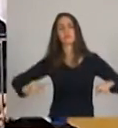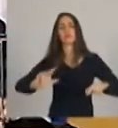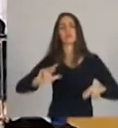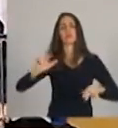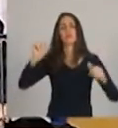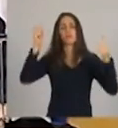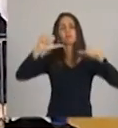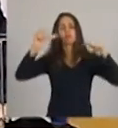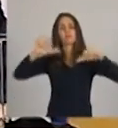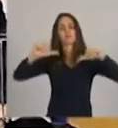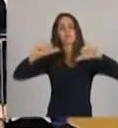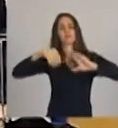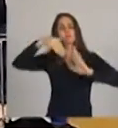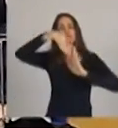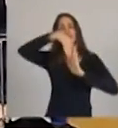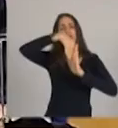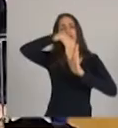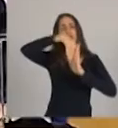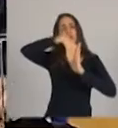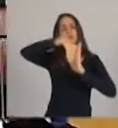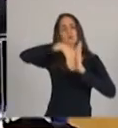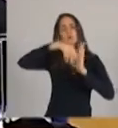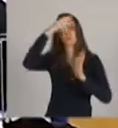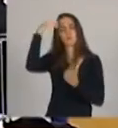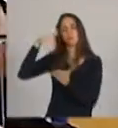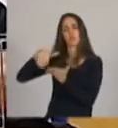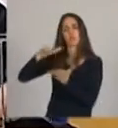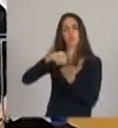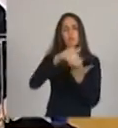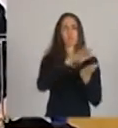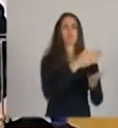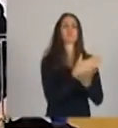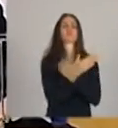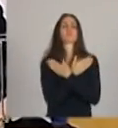atestar analisando os índices de desemprego,